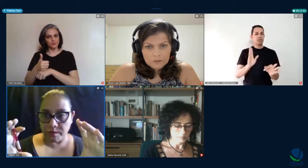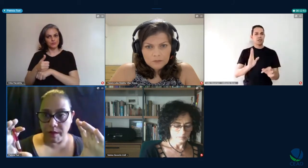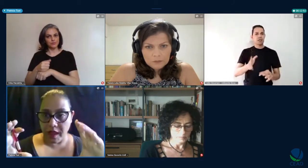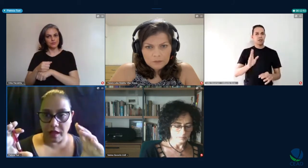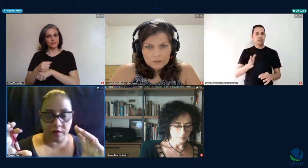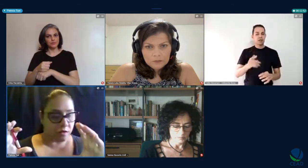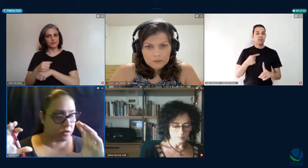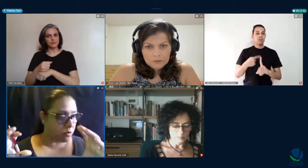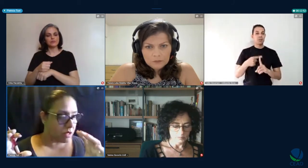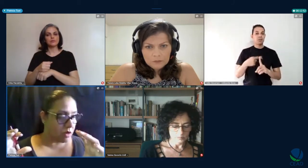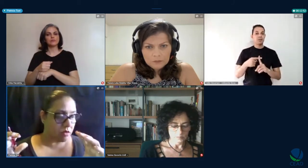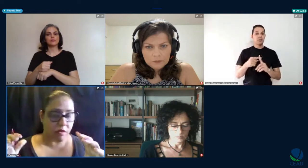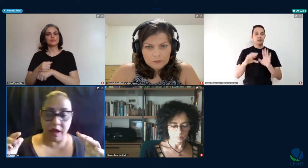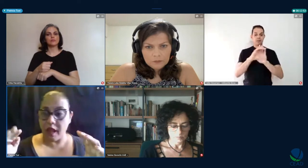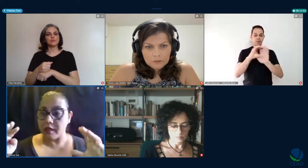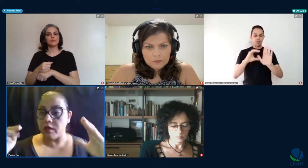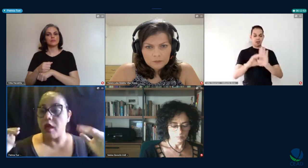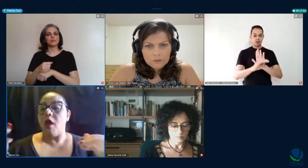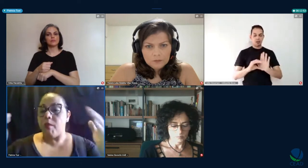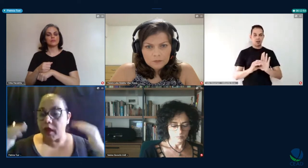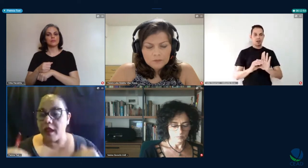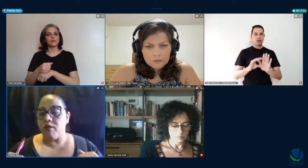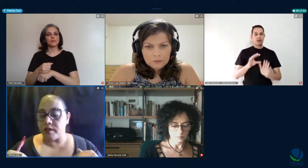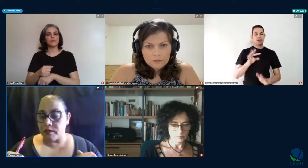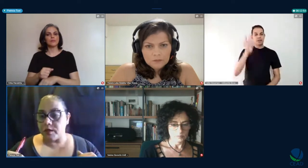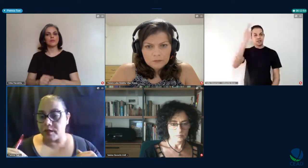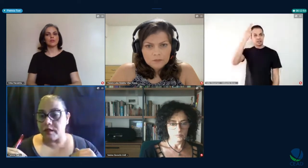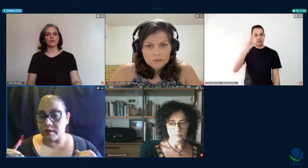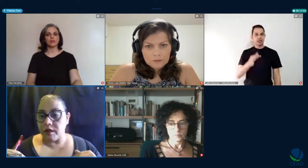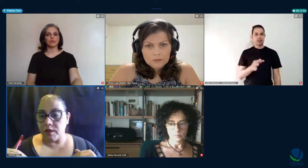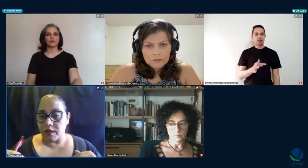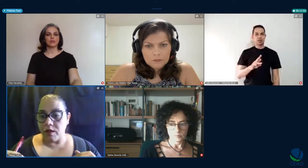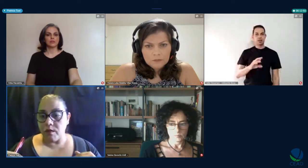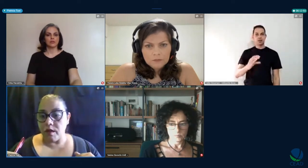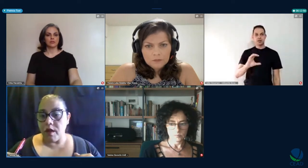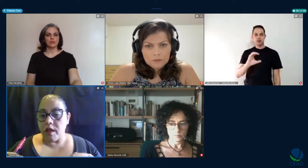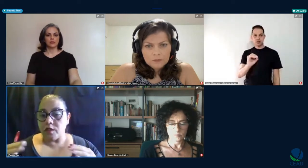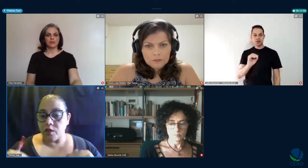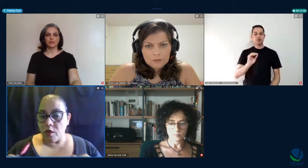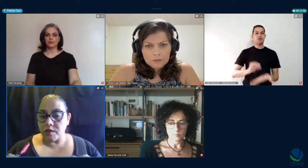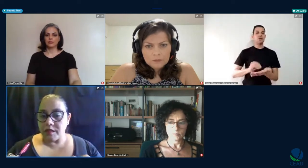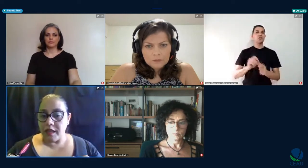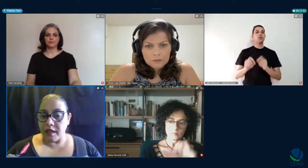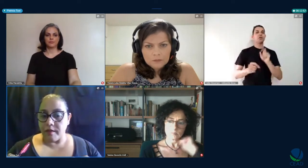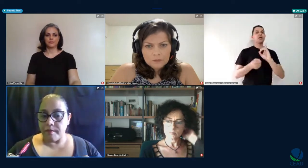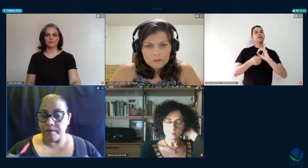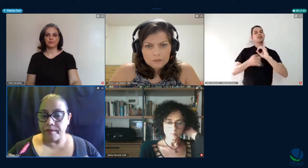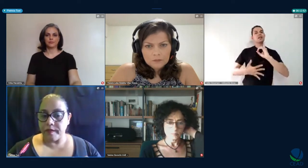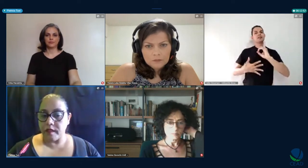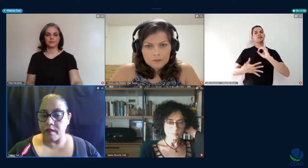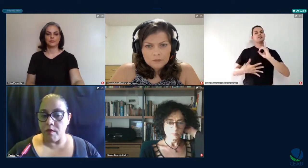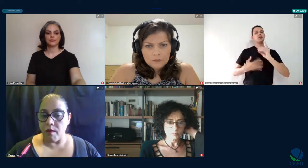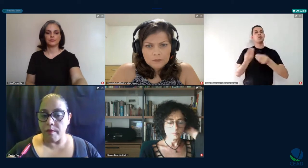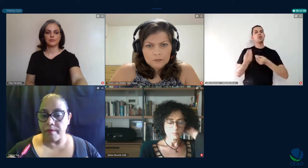os dois parágrafos sobre a teoria do traço, por que não fazer uma descrição, então, de como seria?